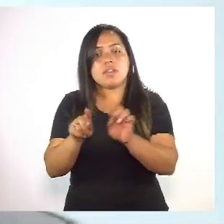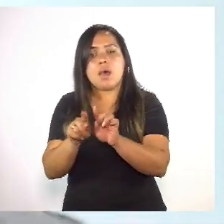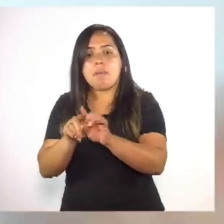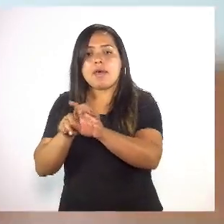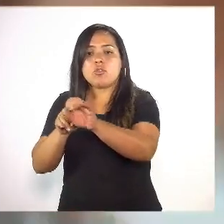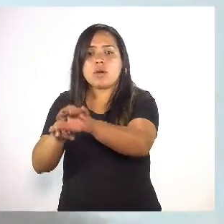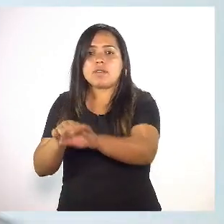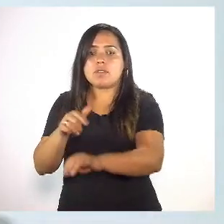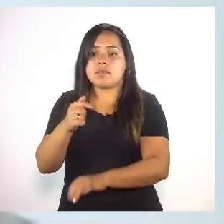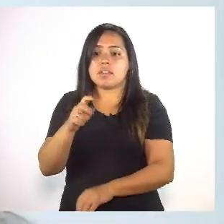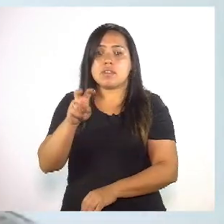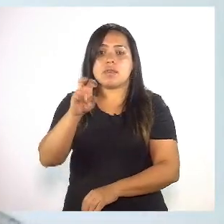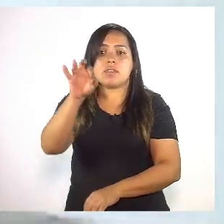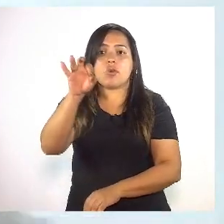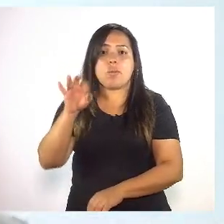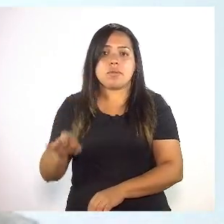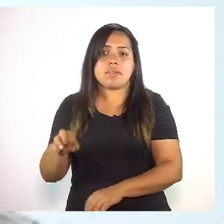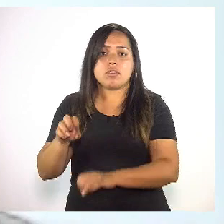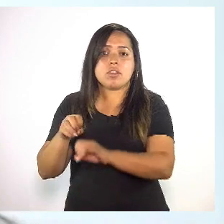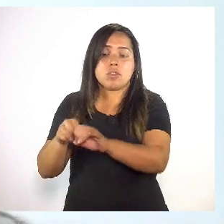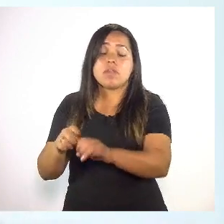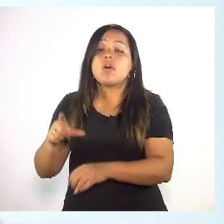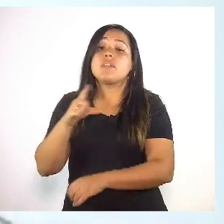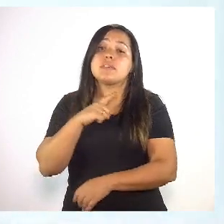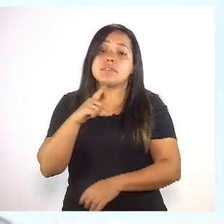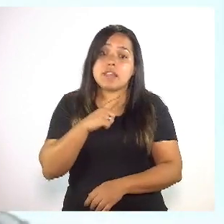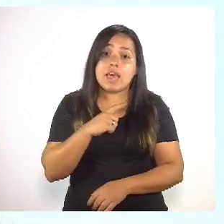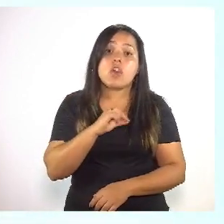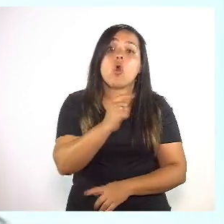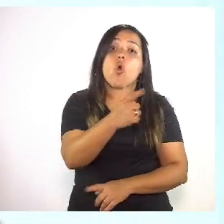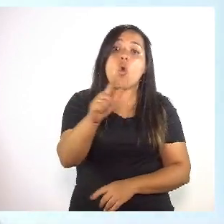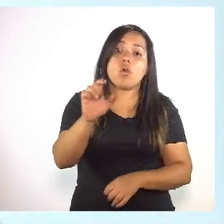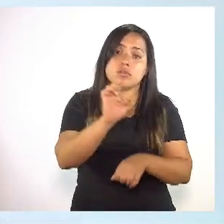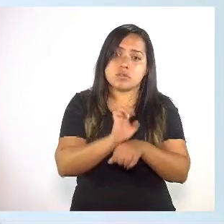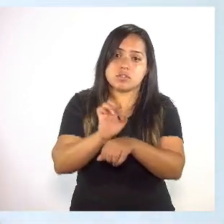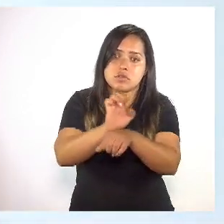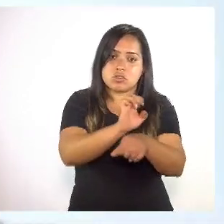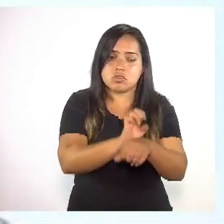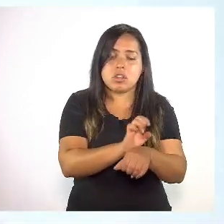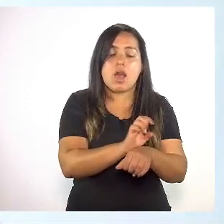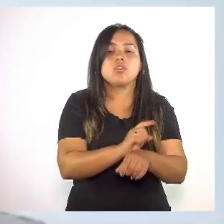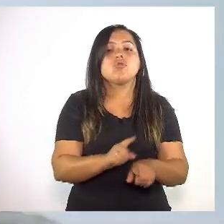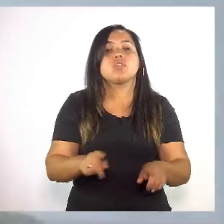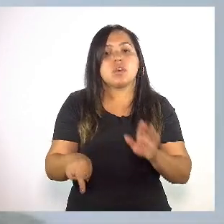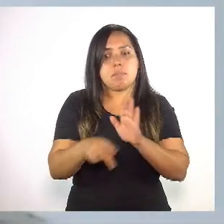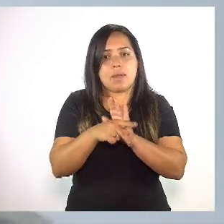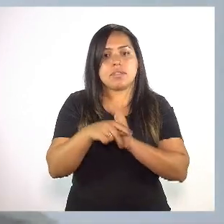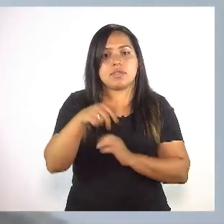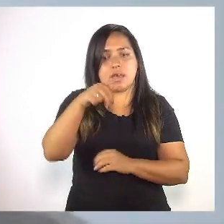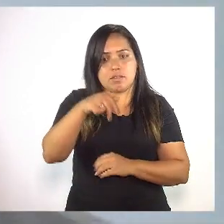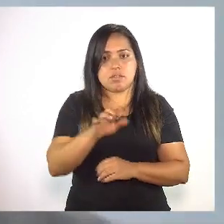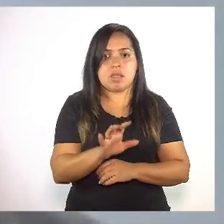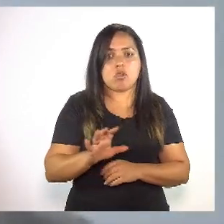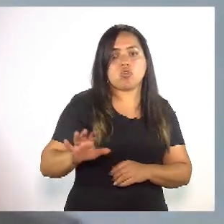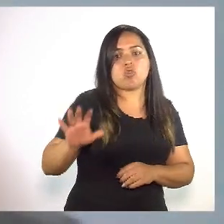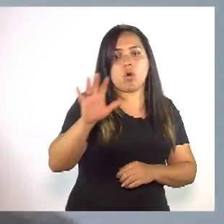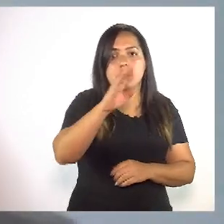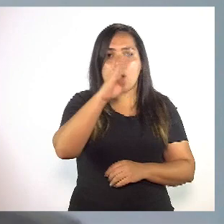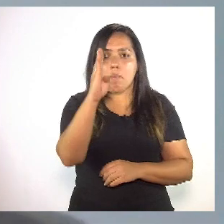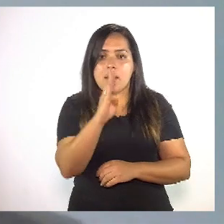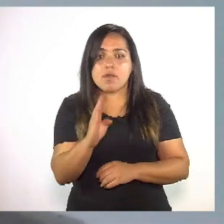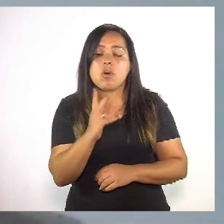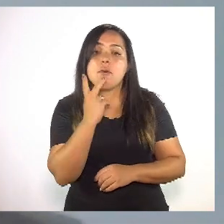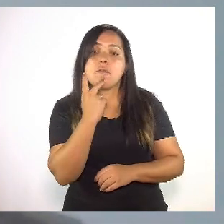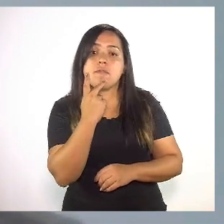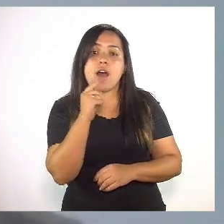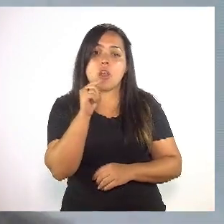porque, por mais que haja questionamentos, eu sei que há outros estados da federação, e não apenas do Rio de Janeiro, questionam a constitucionalidade